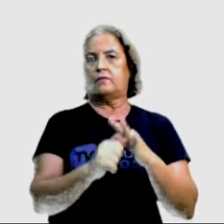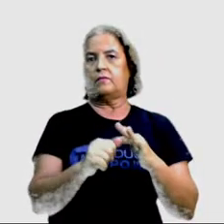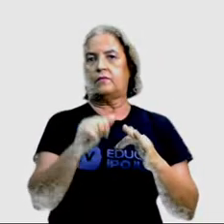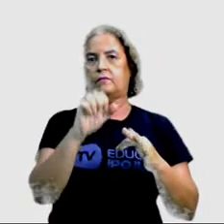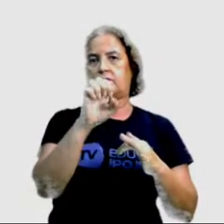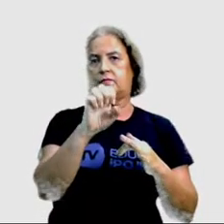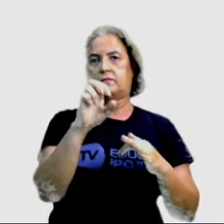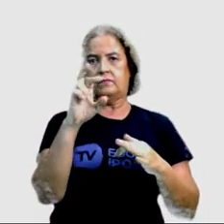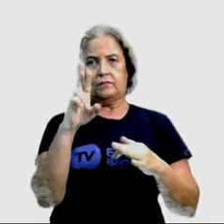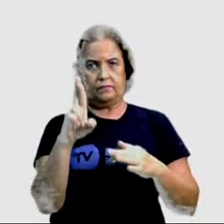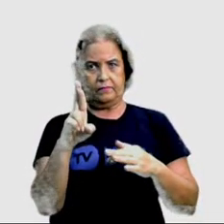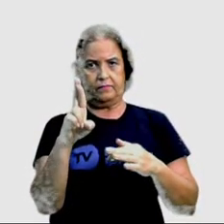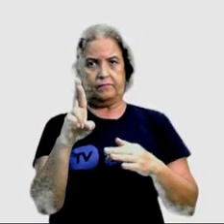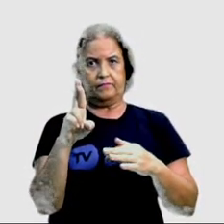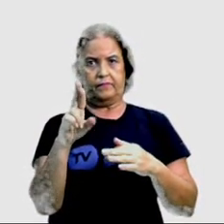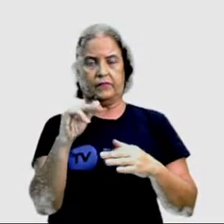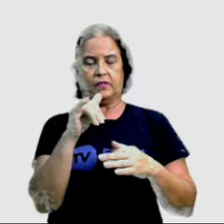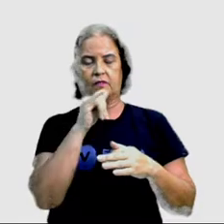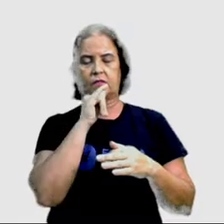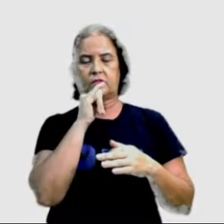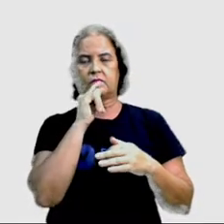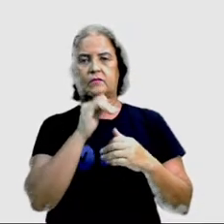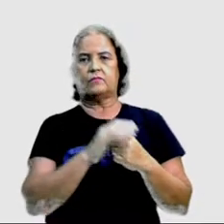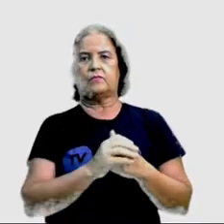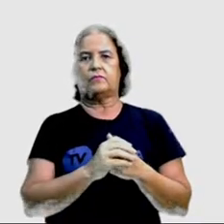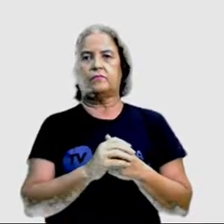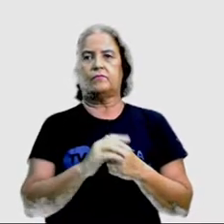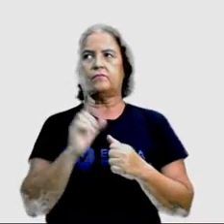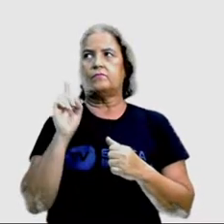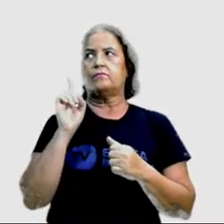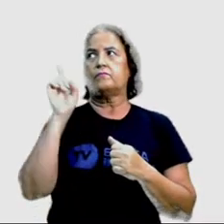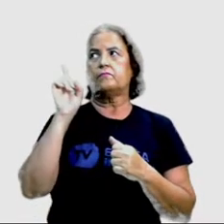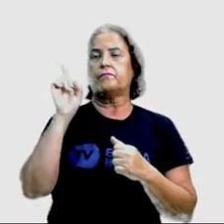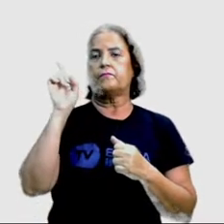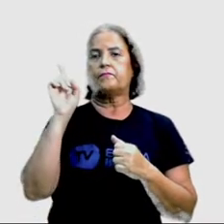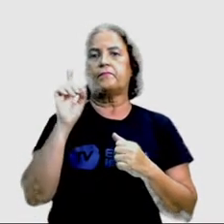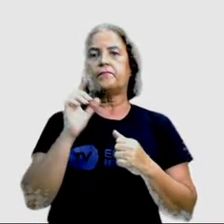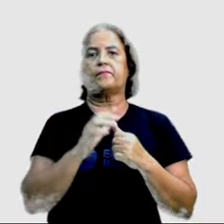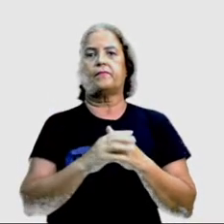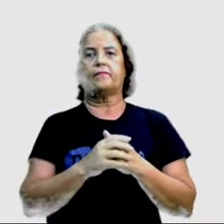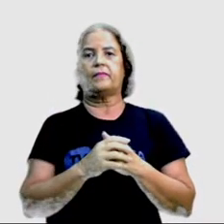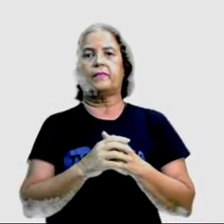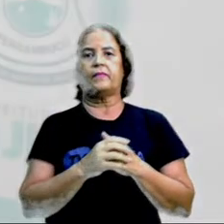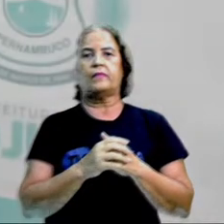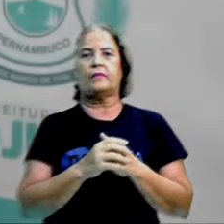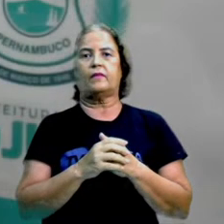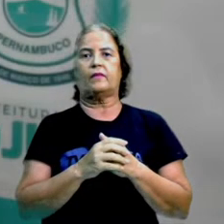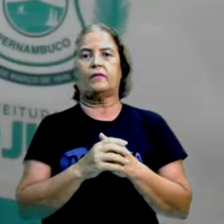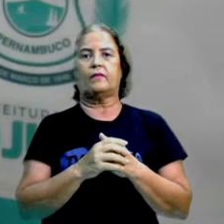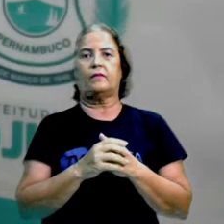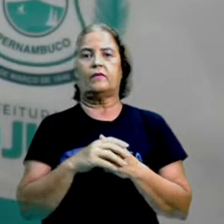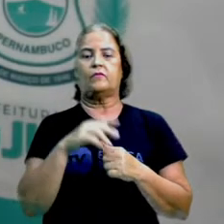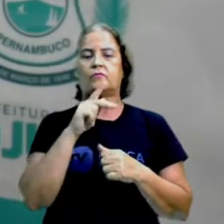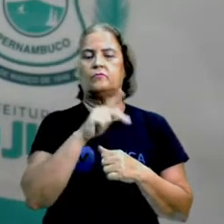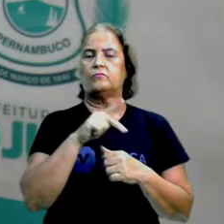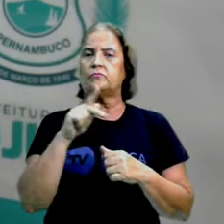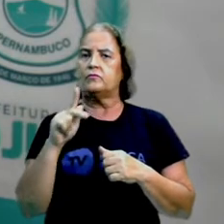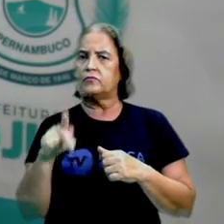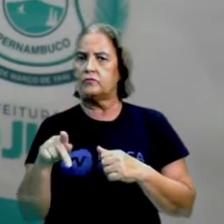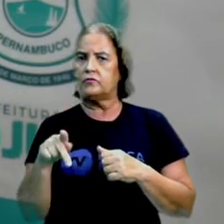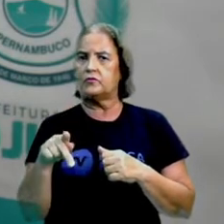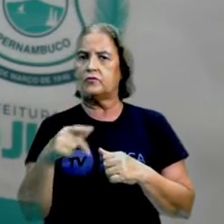er. Olha o exemplo aqui, big e fat. É o que os professores de inglês por